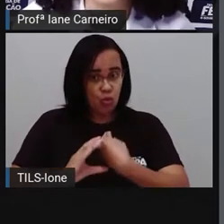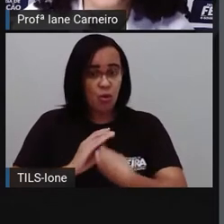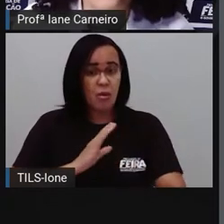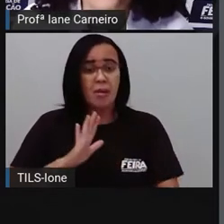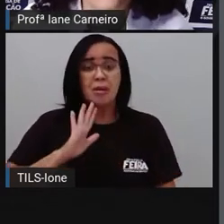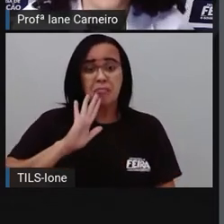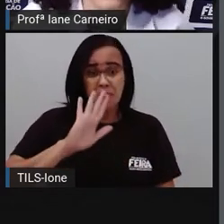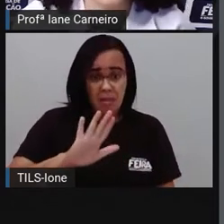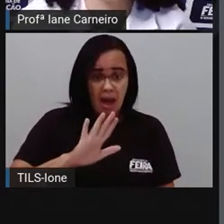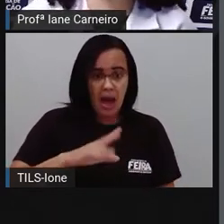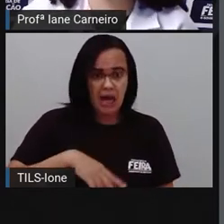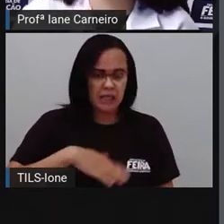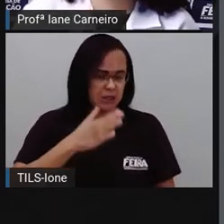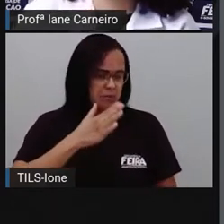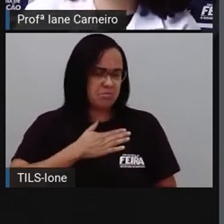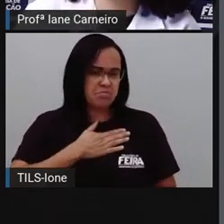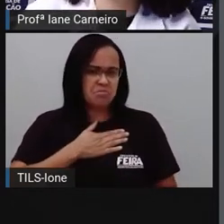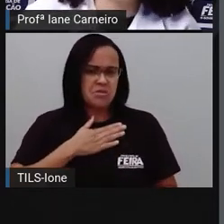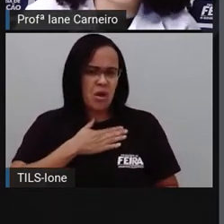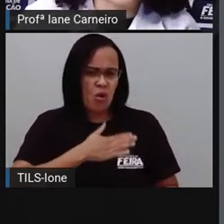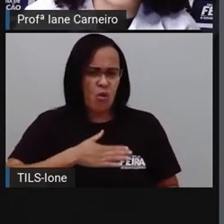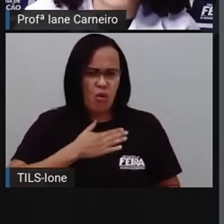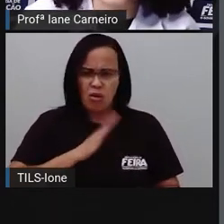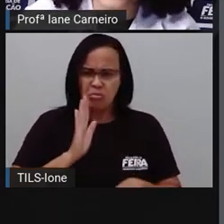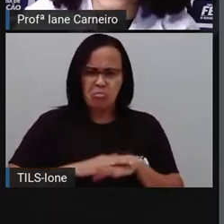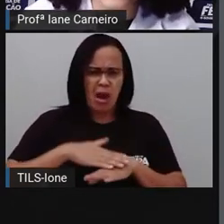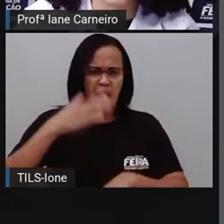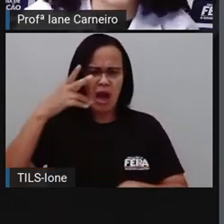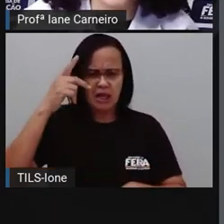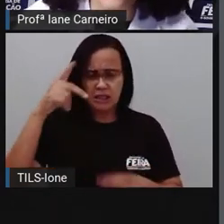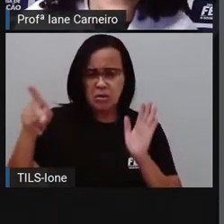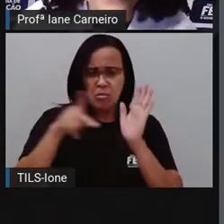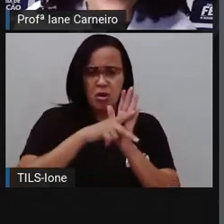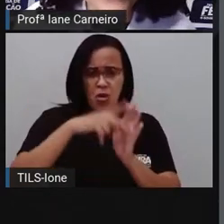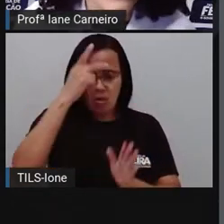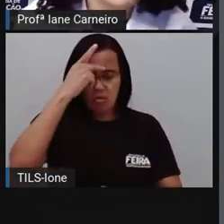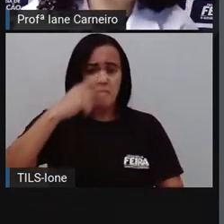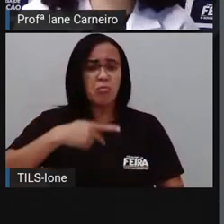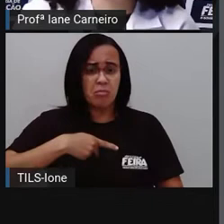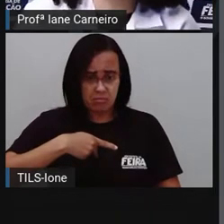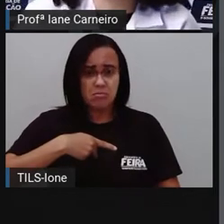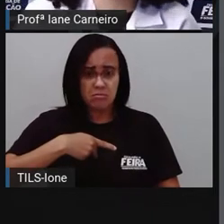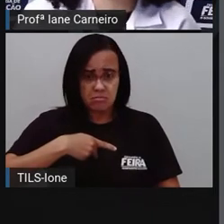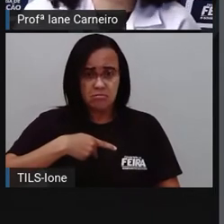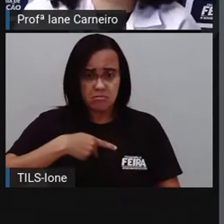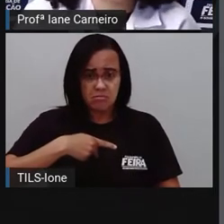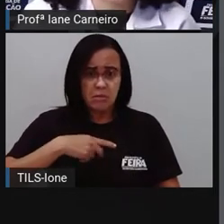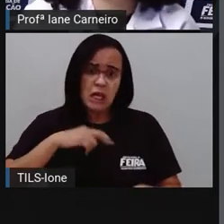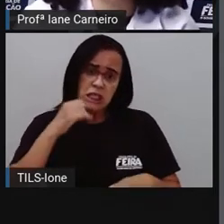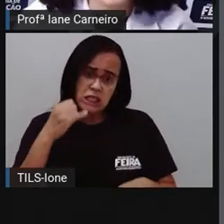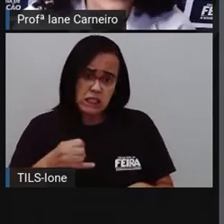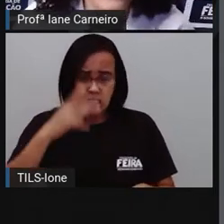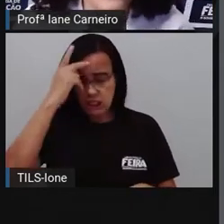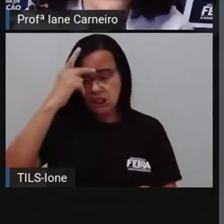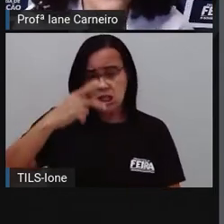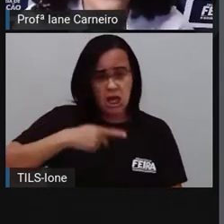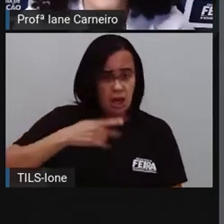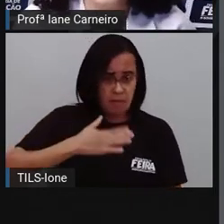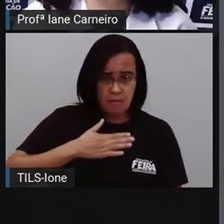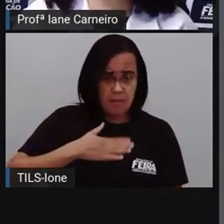que me convém. Quem não agrada a si mesmo, não pode agradar ninguém.